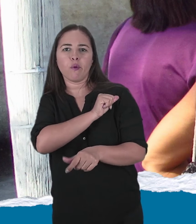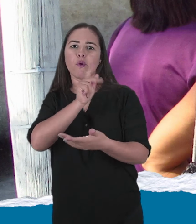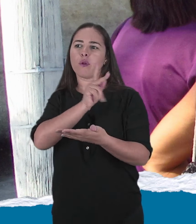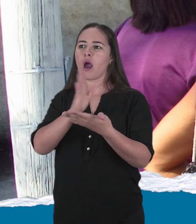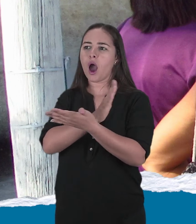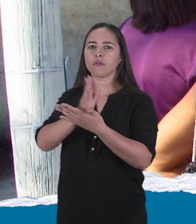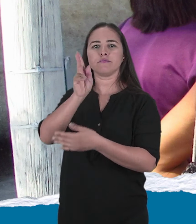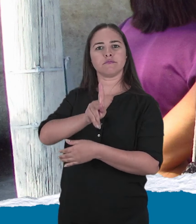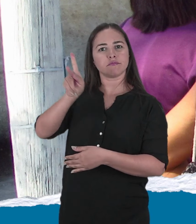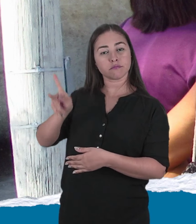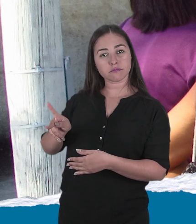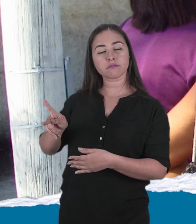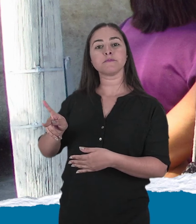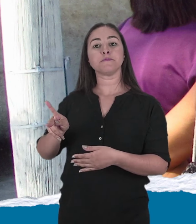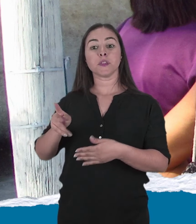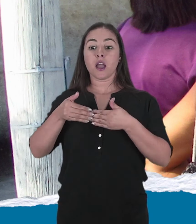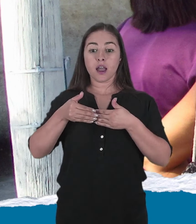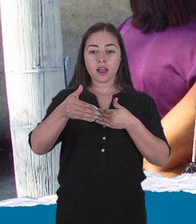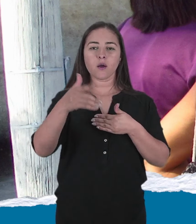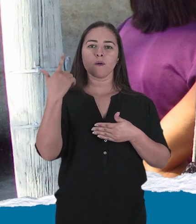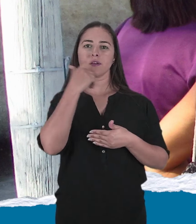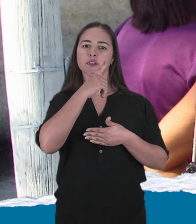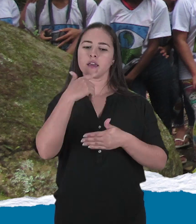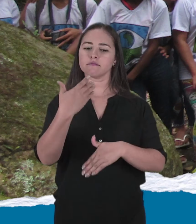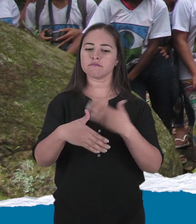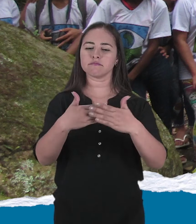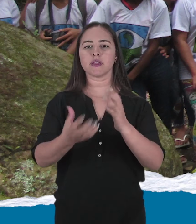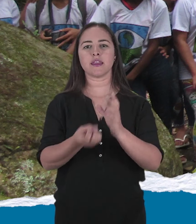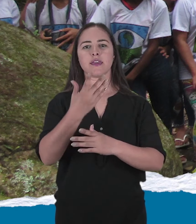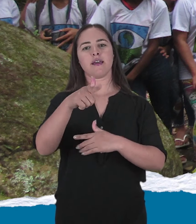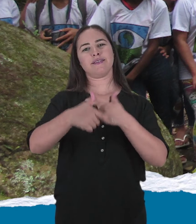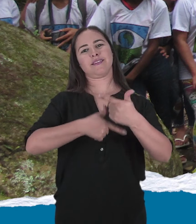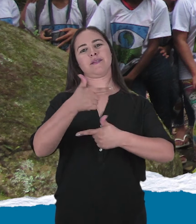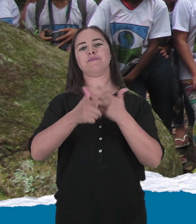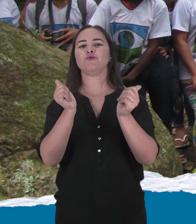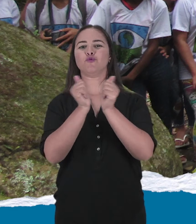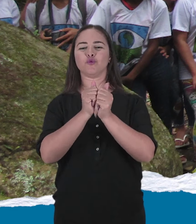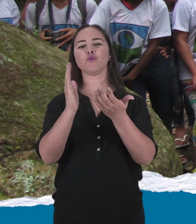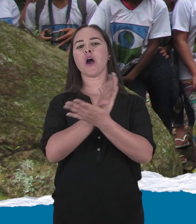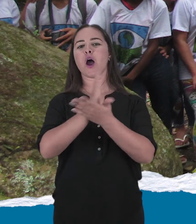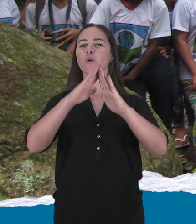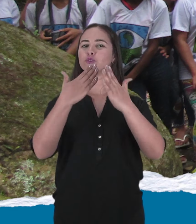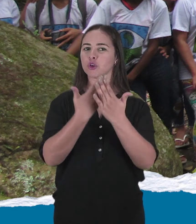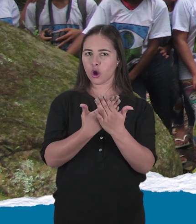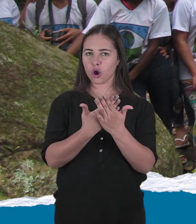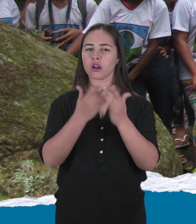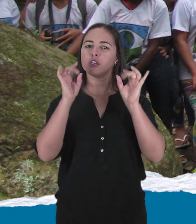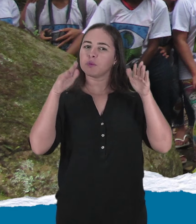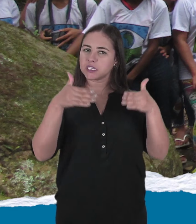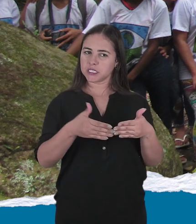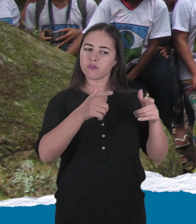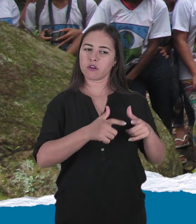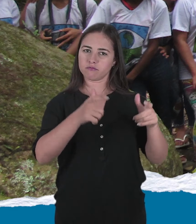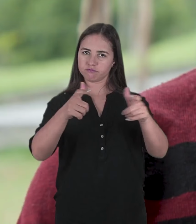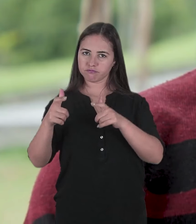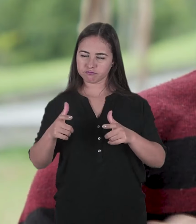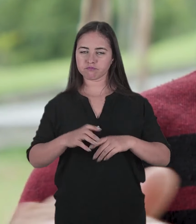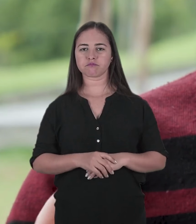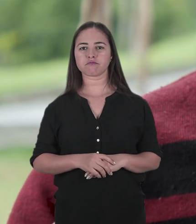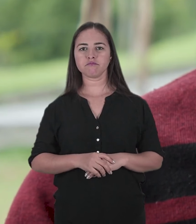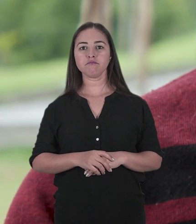alguns professores. E a partir disso, então, nós desenvolvemos esse trabalho junto a algumas escolas mais específicas nos territórios.